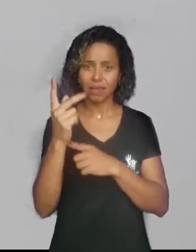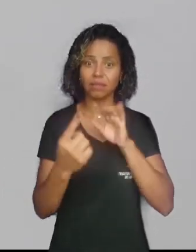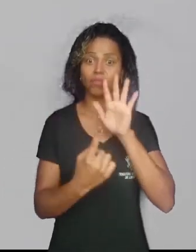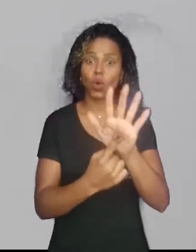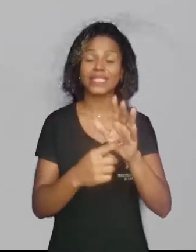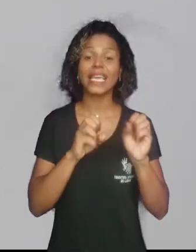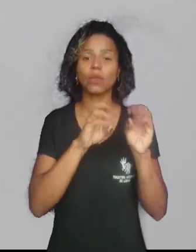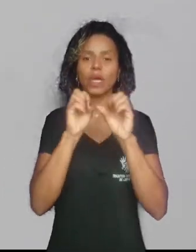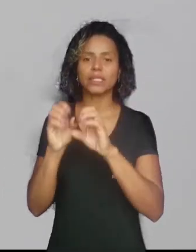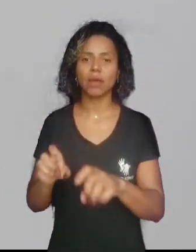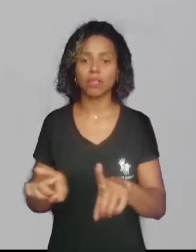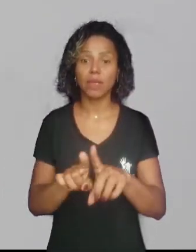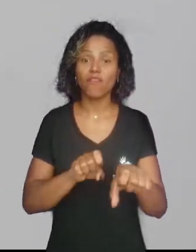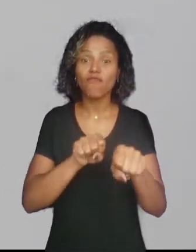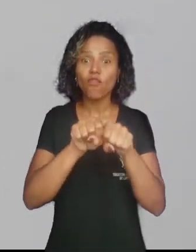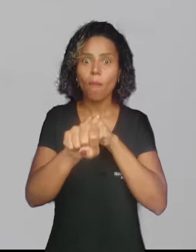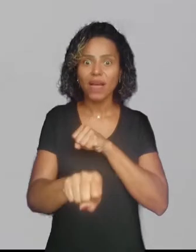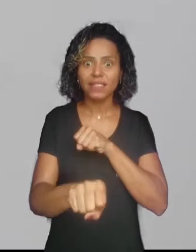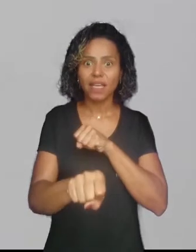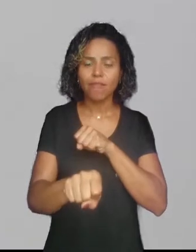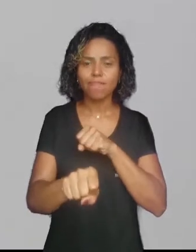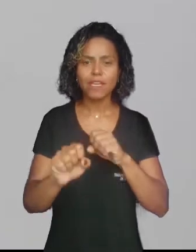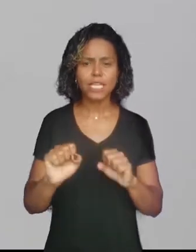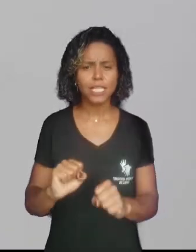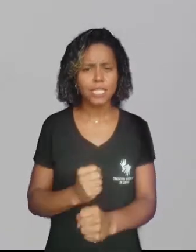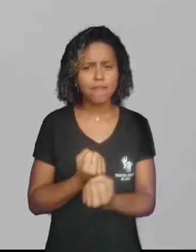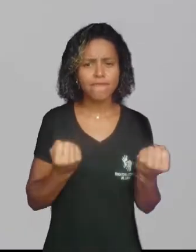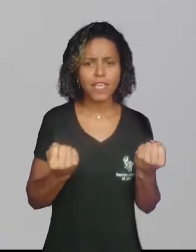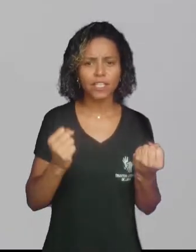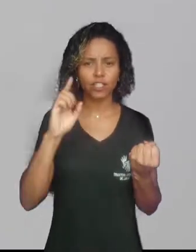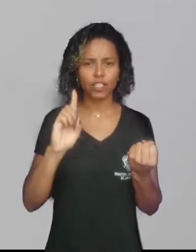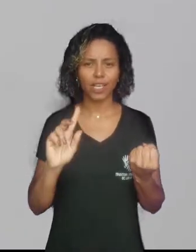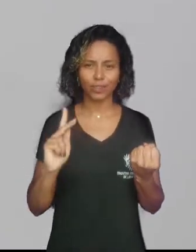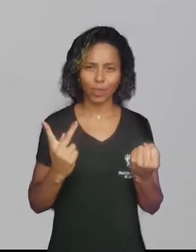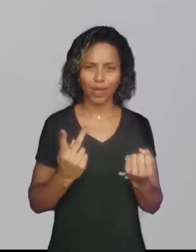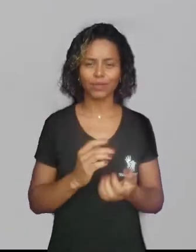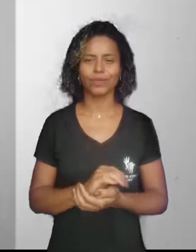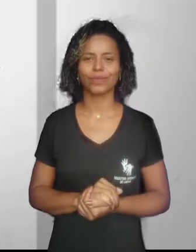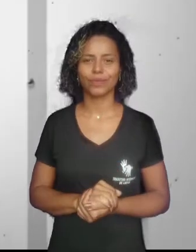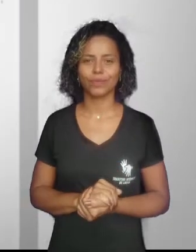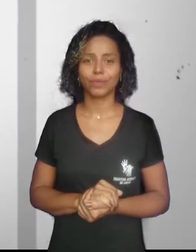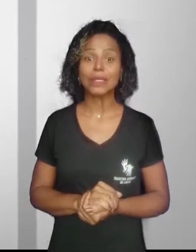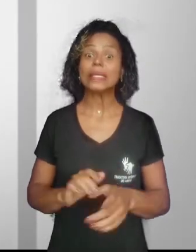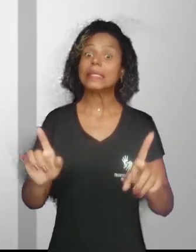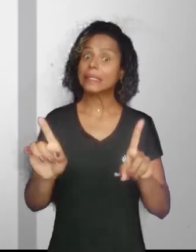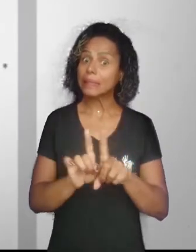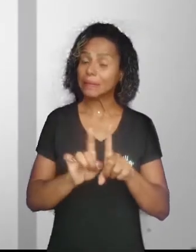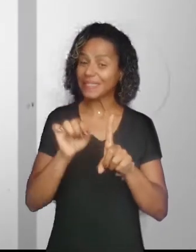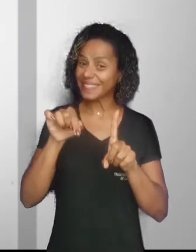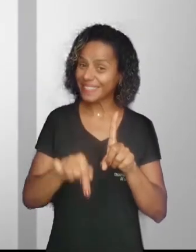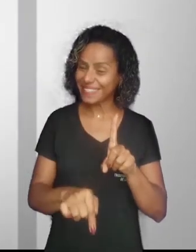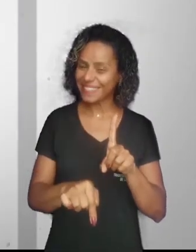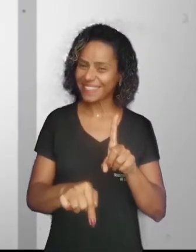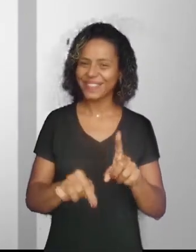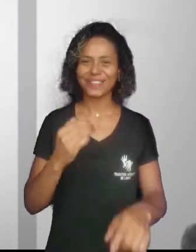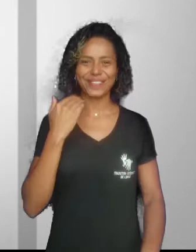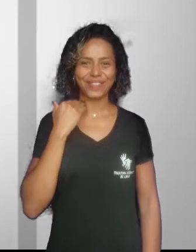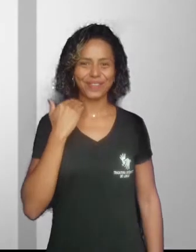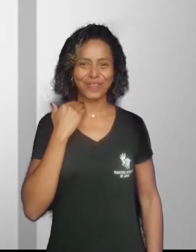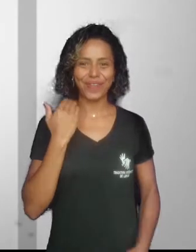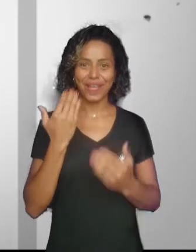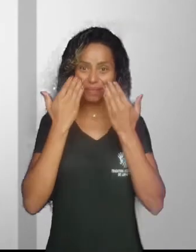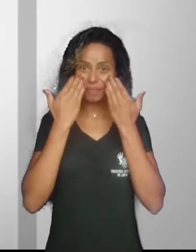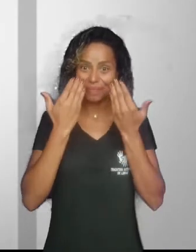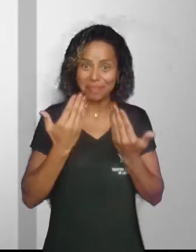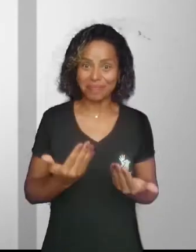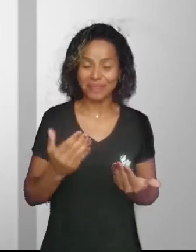também atua na educação e formação de defensores dos Direitos Humanos já em Juiz de Fora um dos